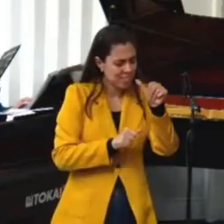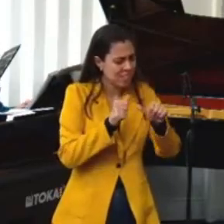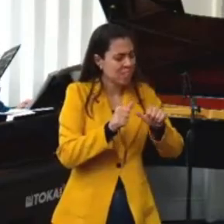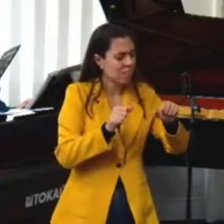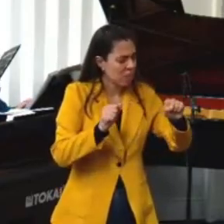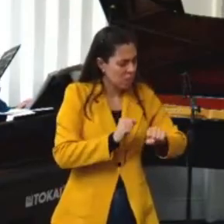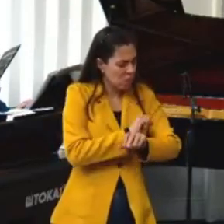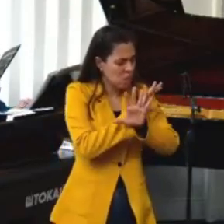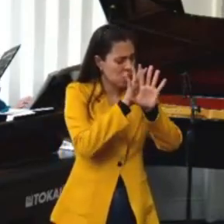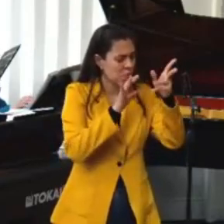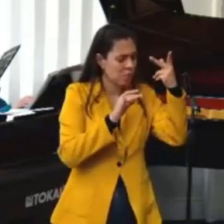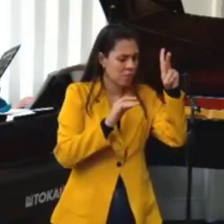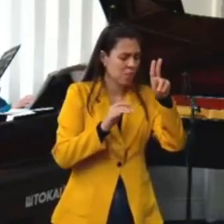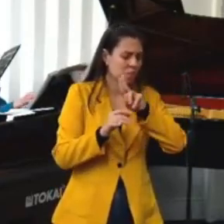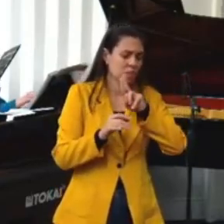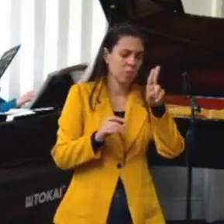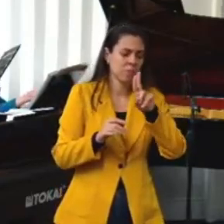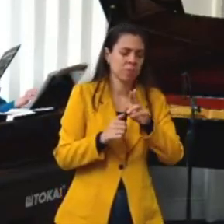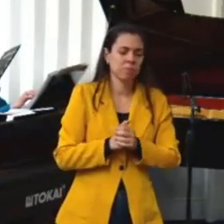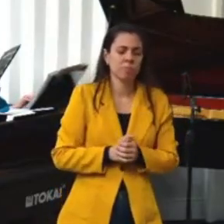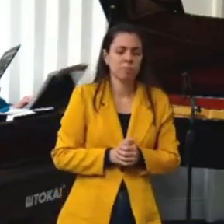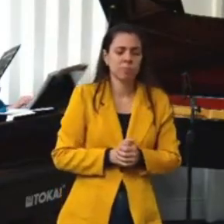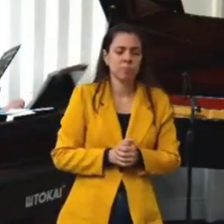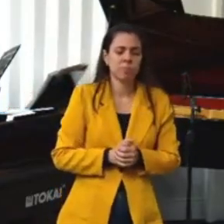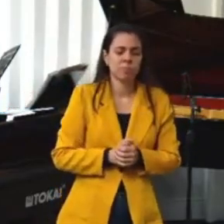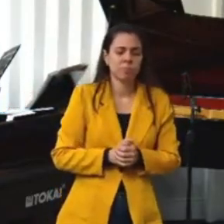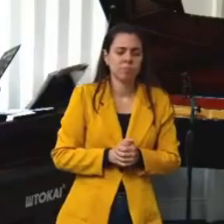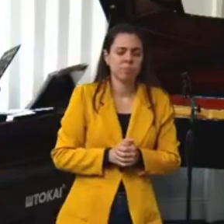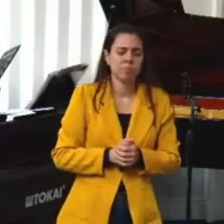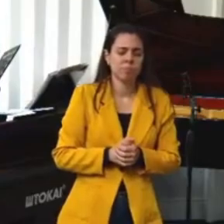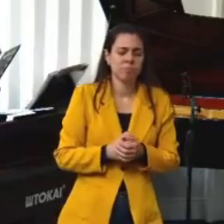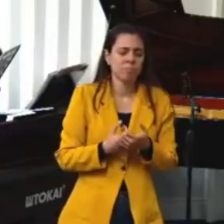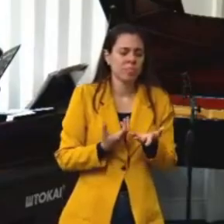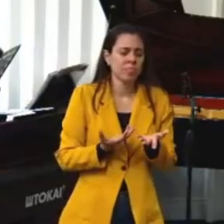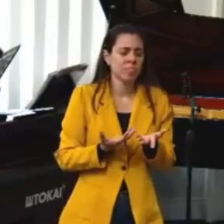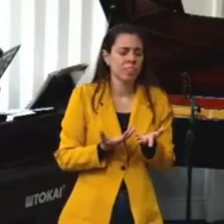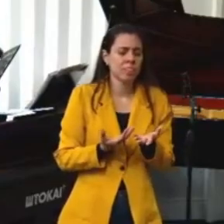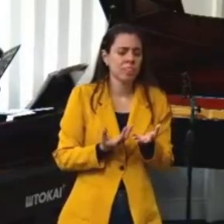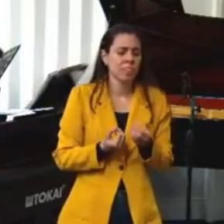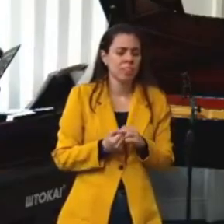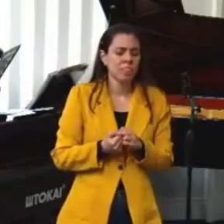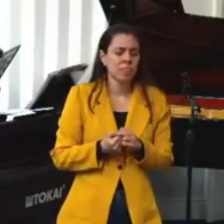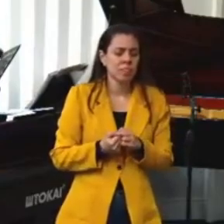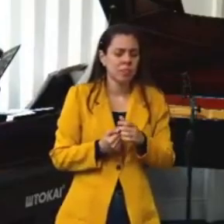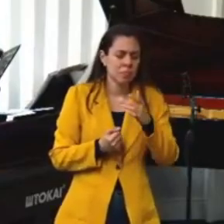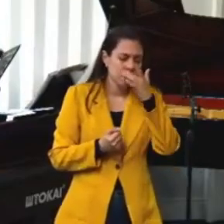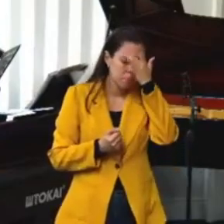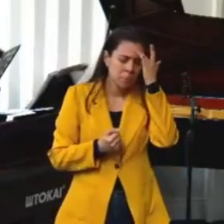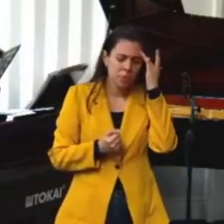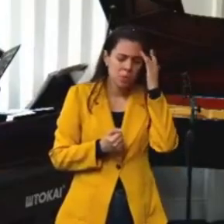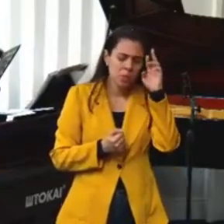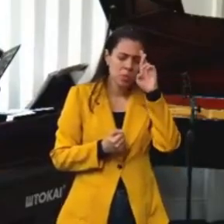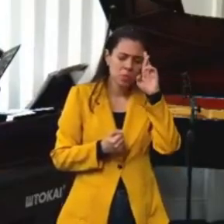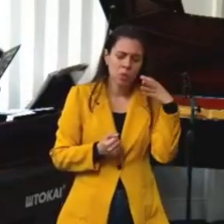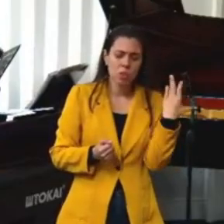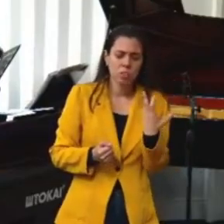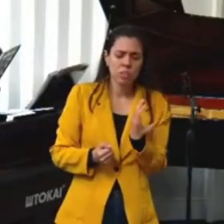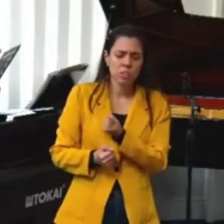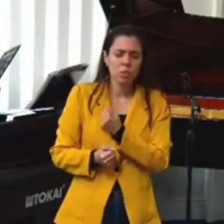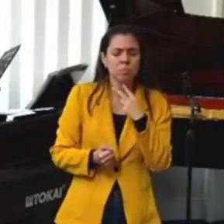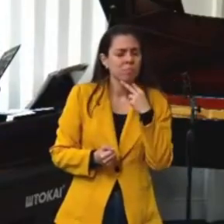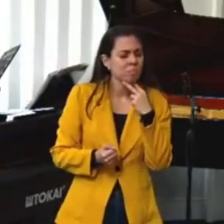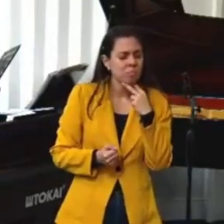seria: eles não precisam morrer, Senhor, como Sansão morreu. Traz a cada um de volta e conduz em